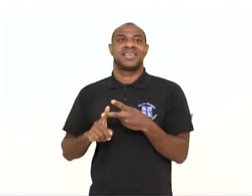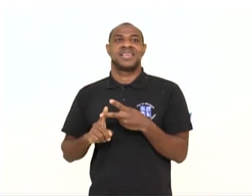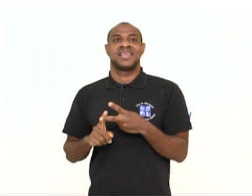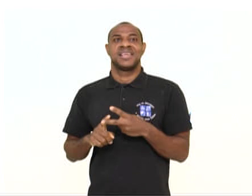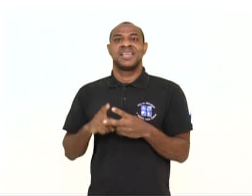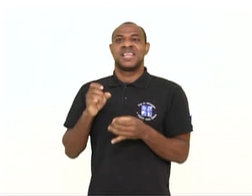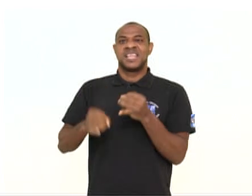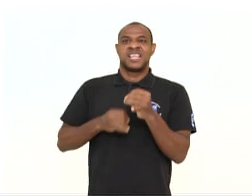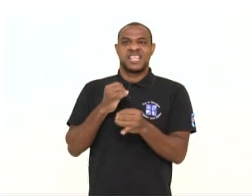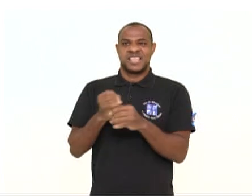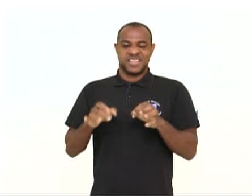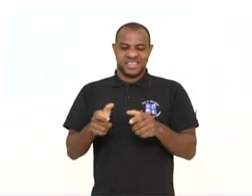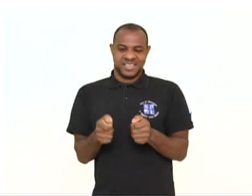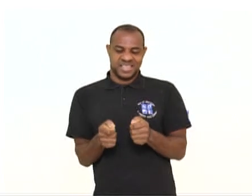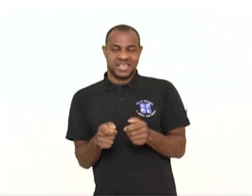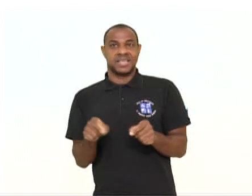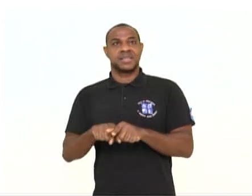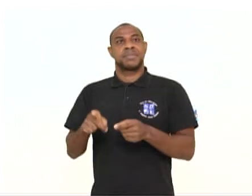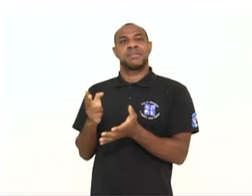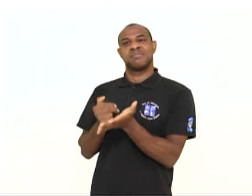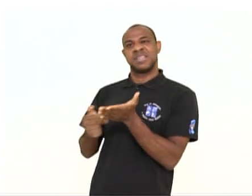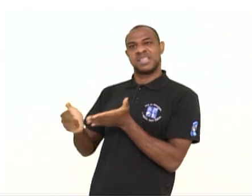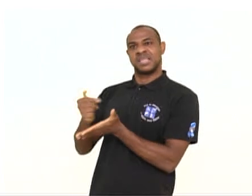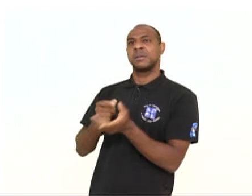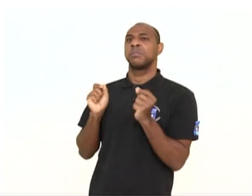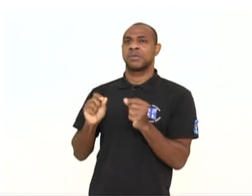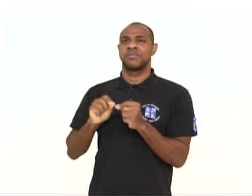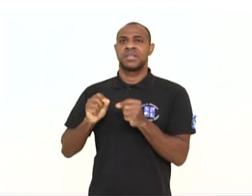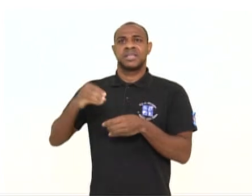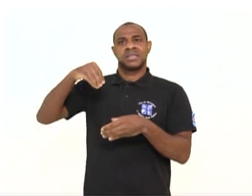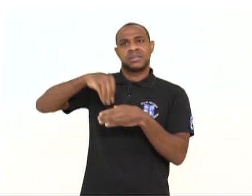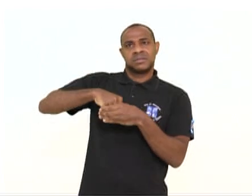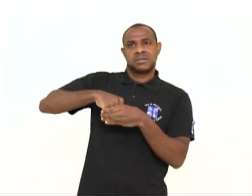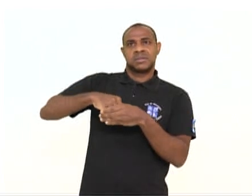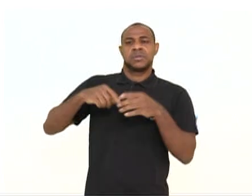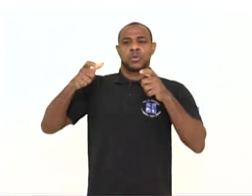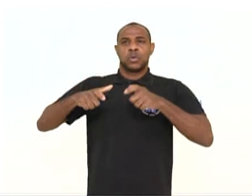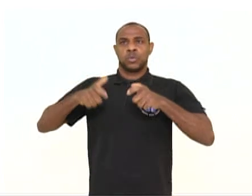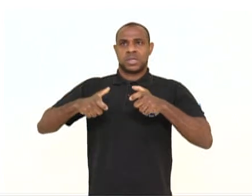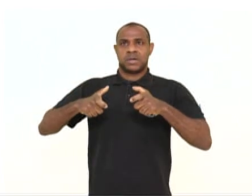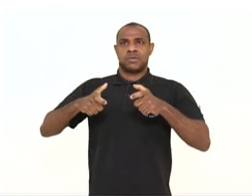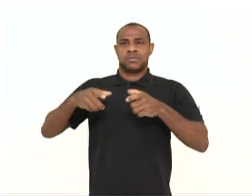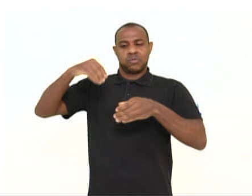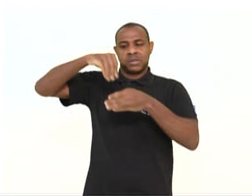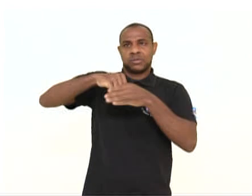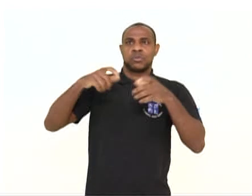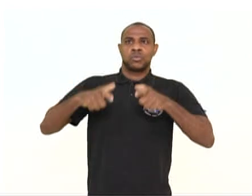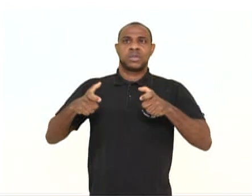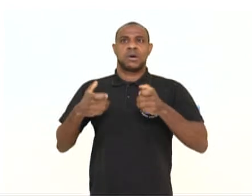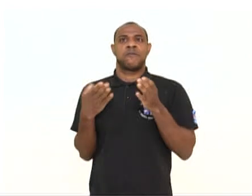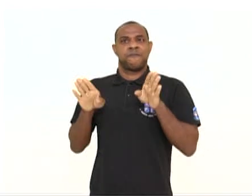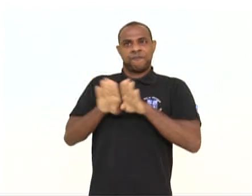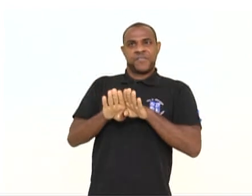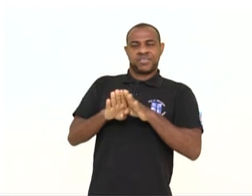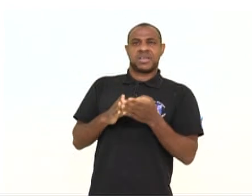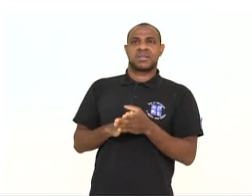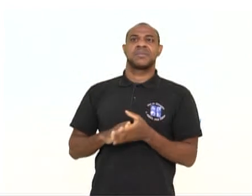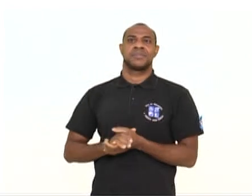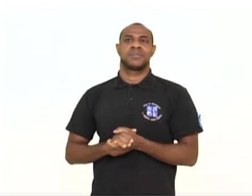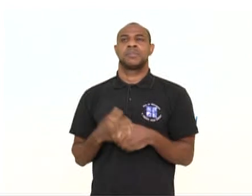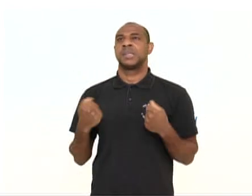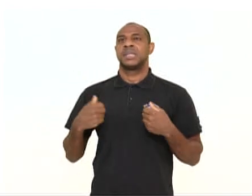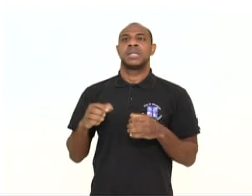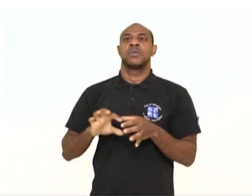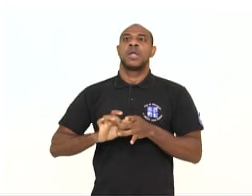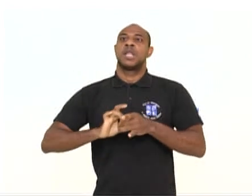na internet e desenhar. São atividades que podem ser feitas dentro de um espaço fechado, não necessariamente num espaço